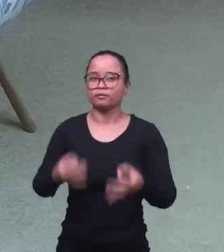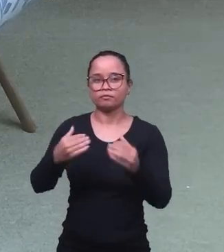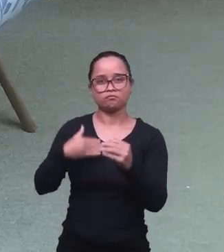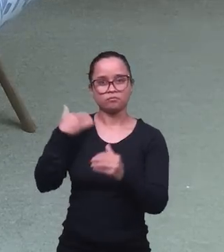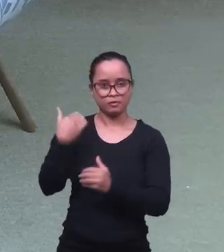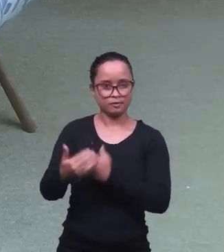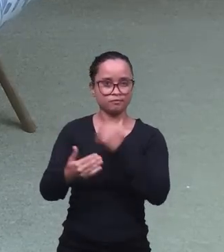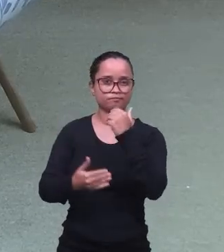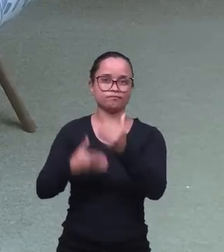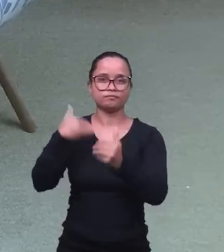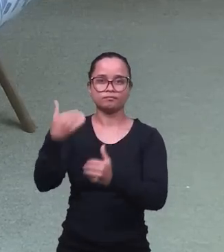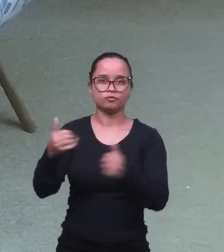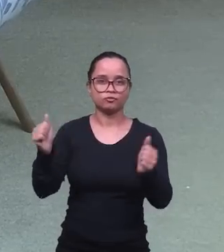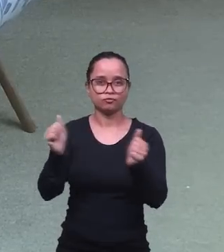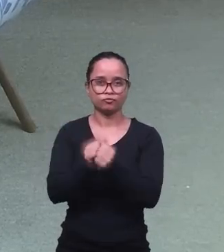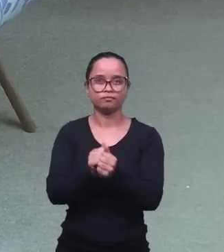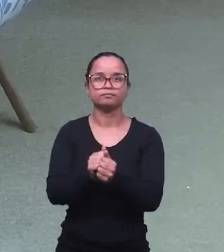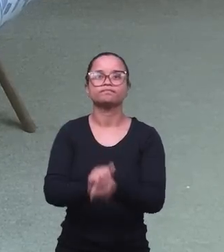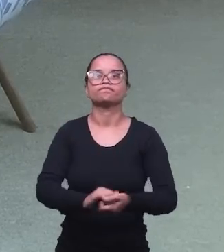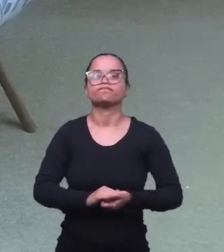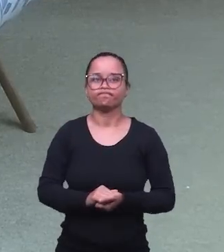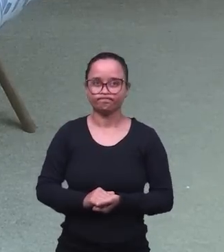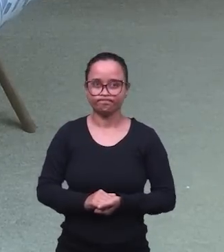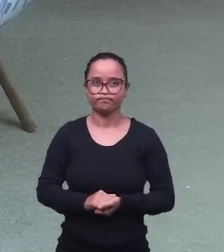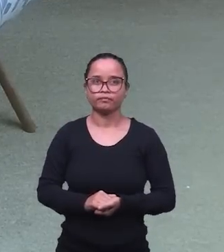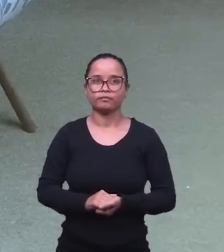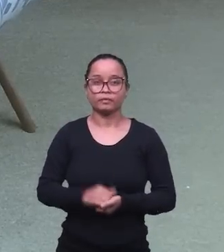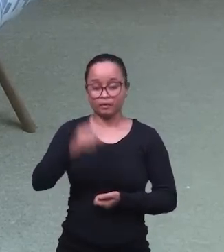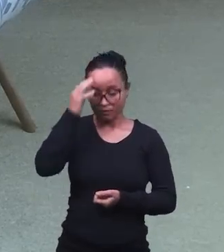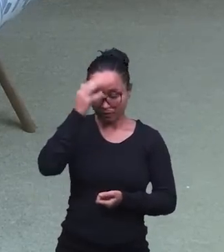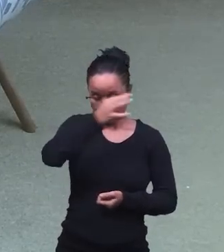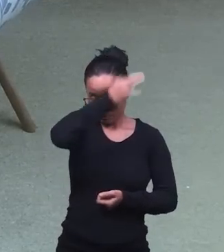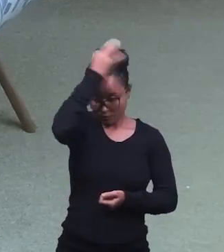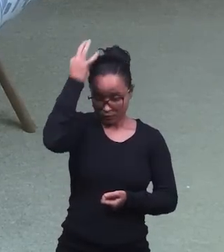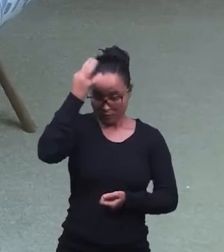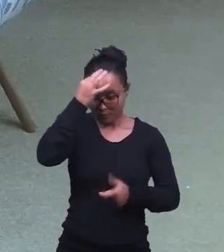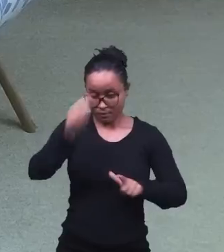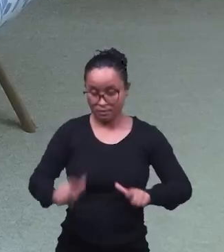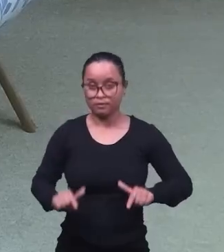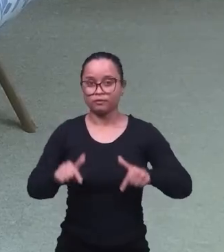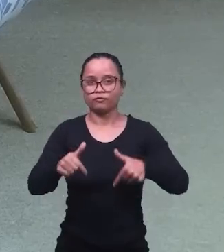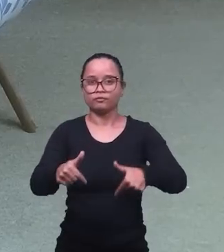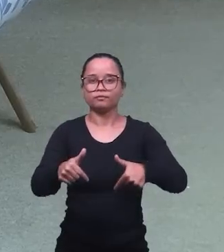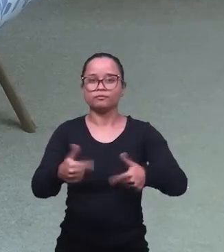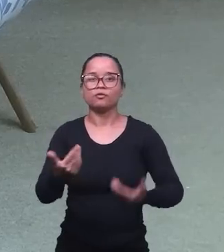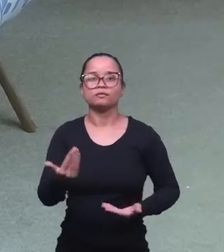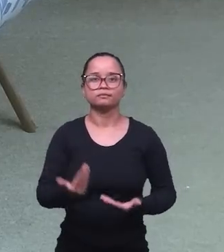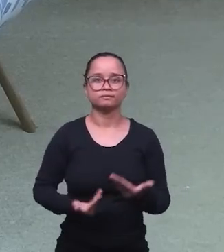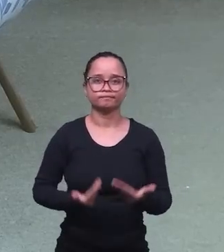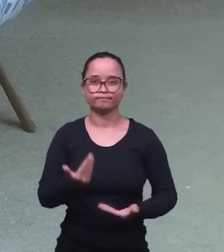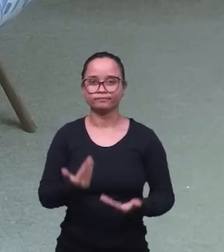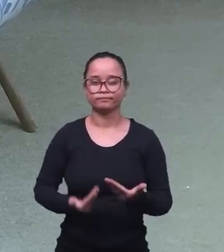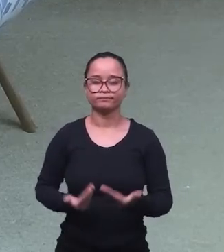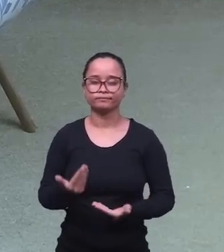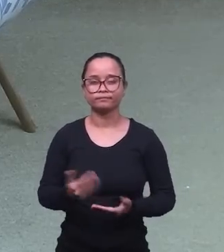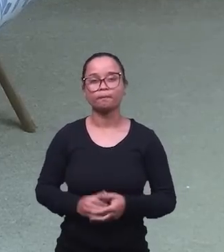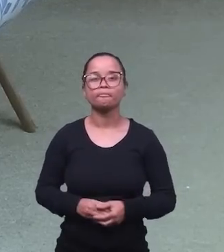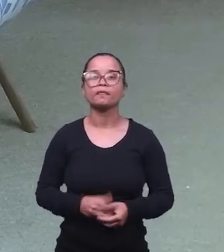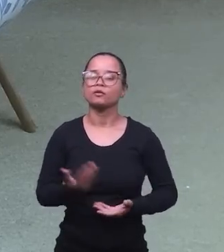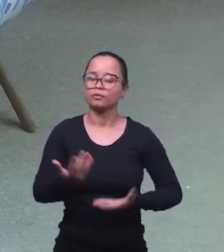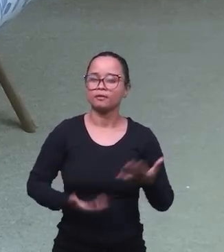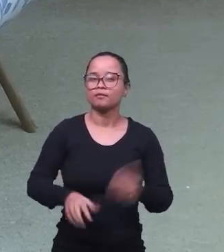Exatamente, é um processo conjunto, né? Exatamente. O Espírito Santo agindo na vida da igreja e a